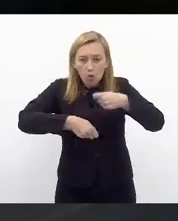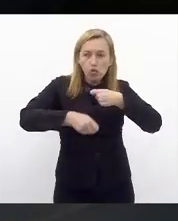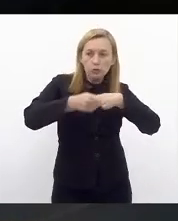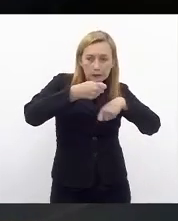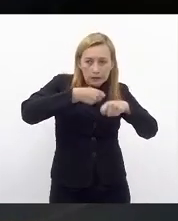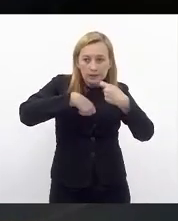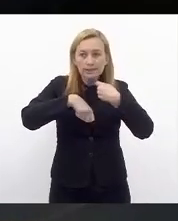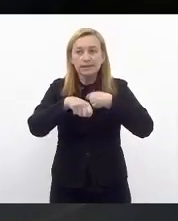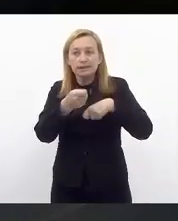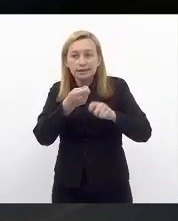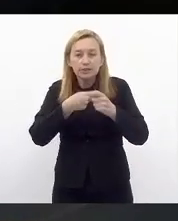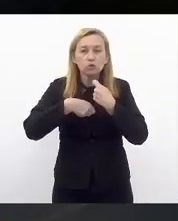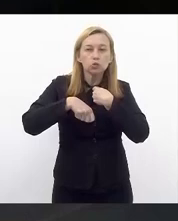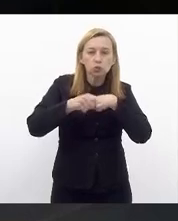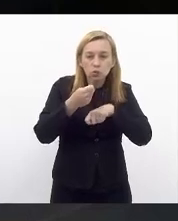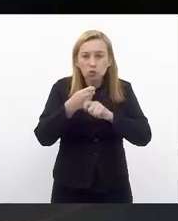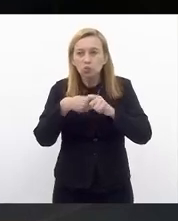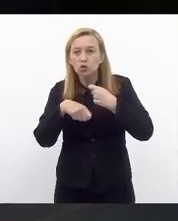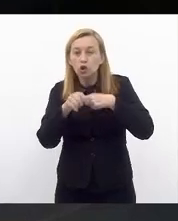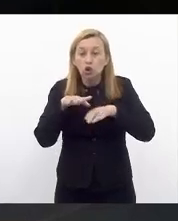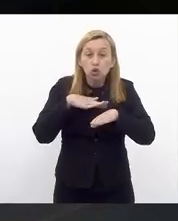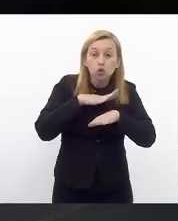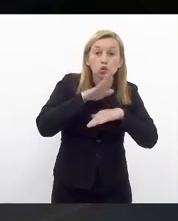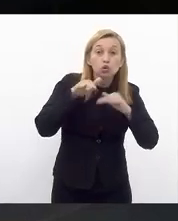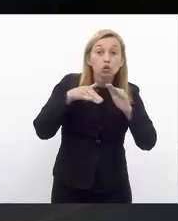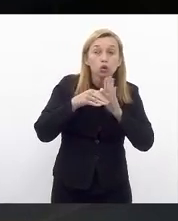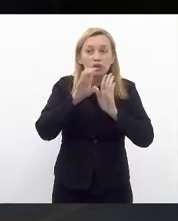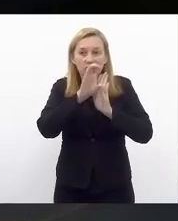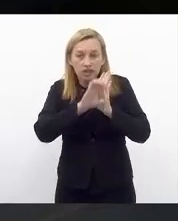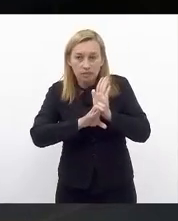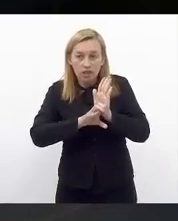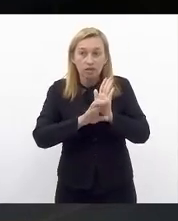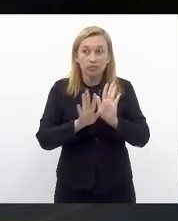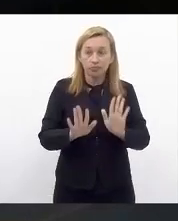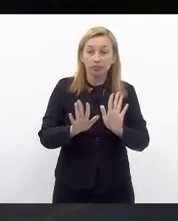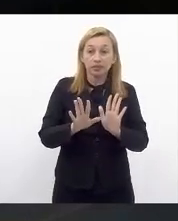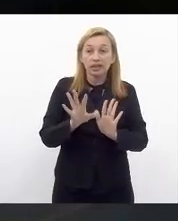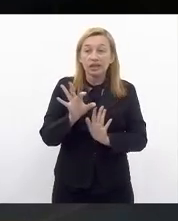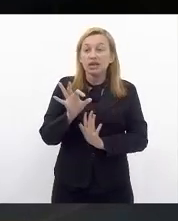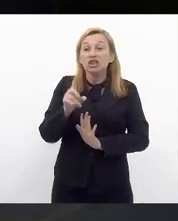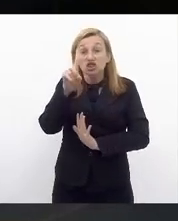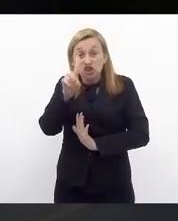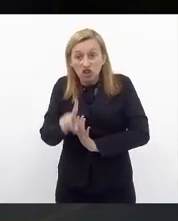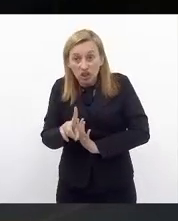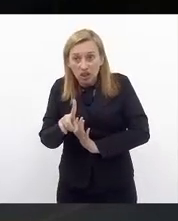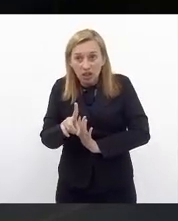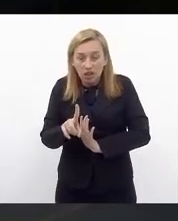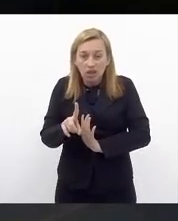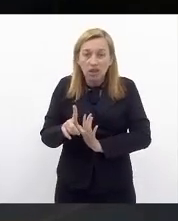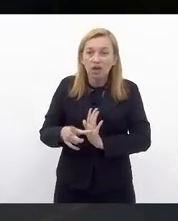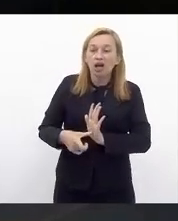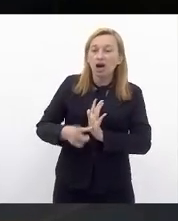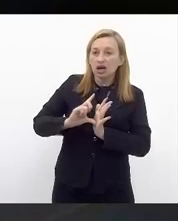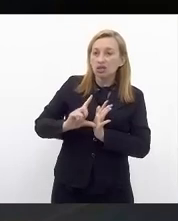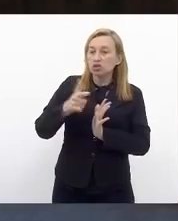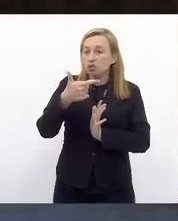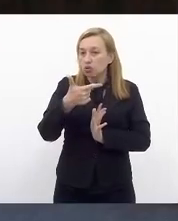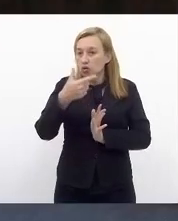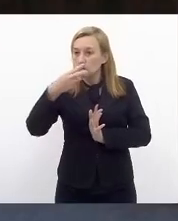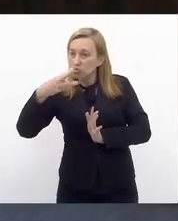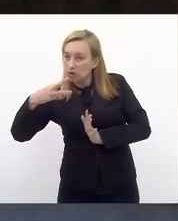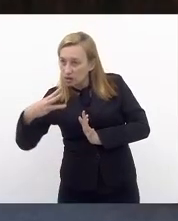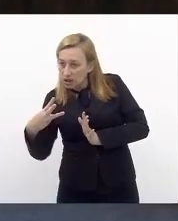e tá a todas essas emendas tá ou seja garantir o direito antes de 2003